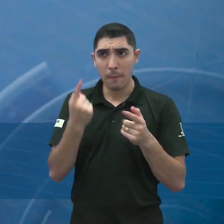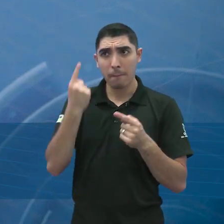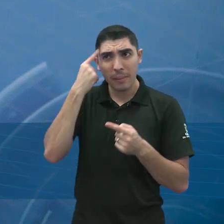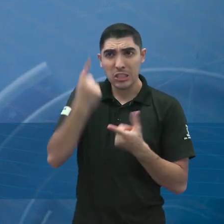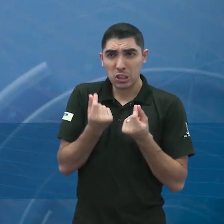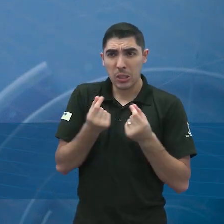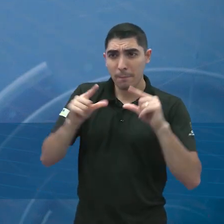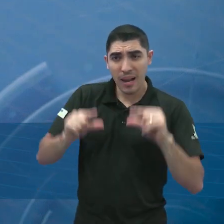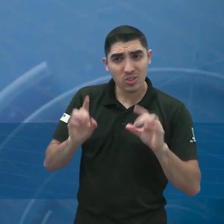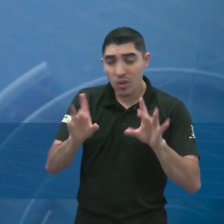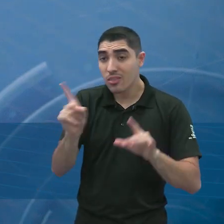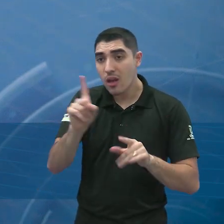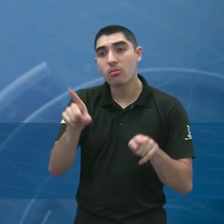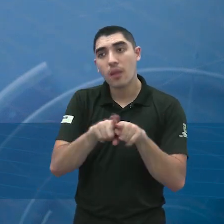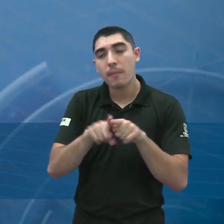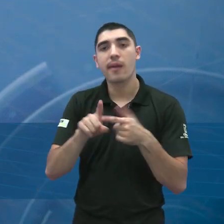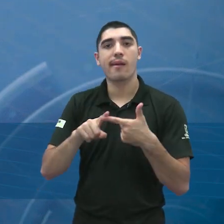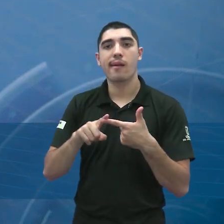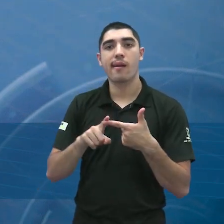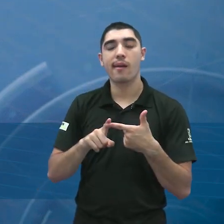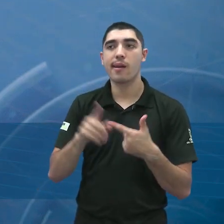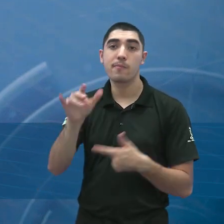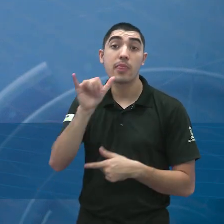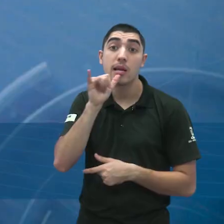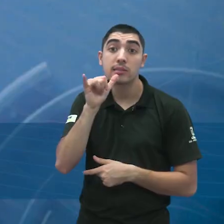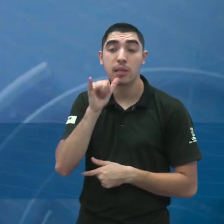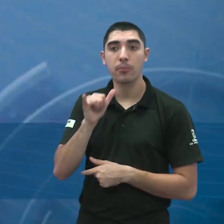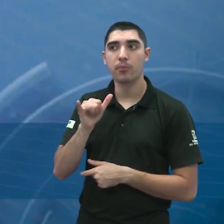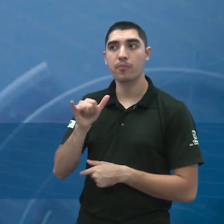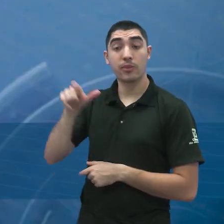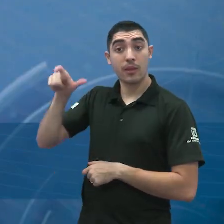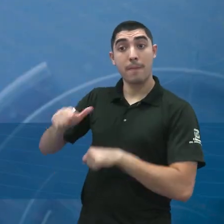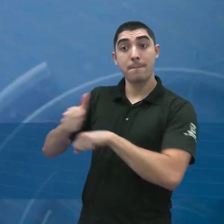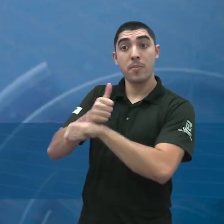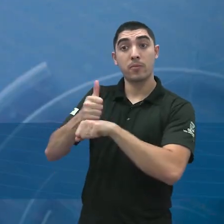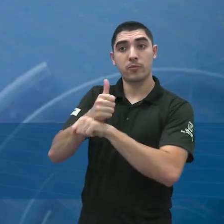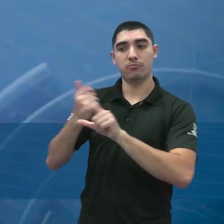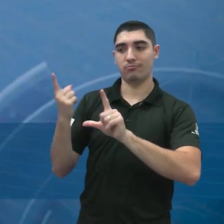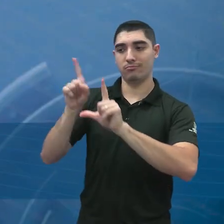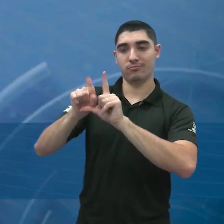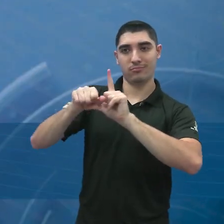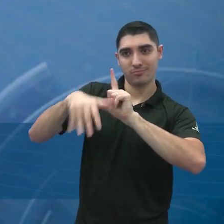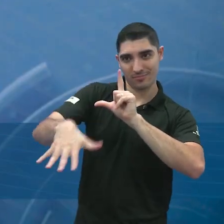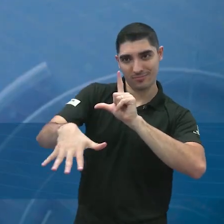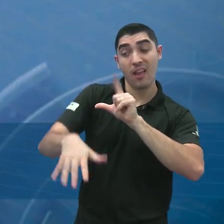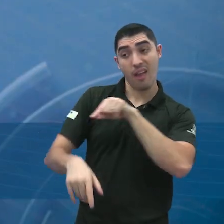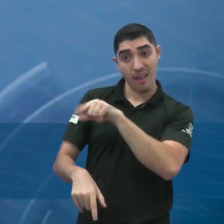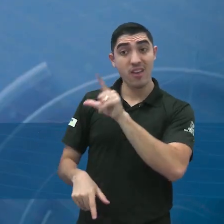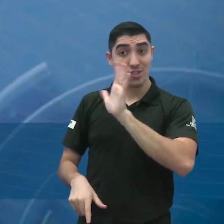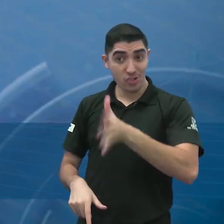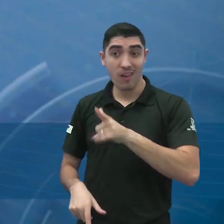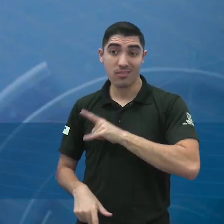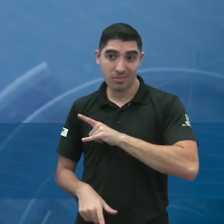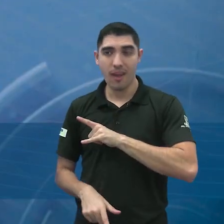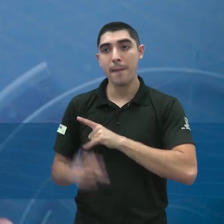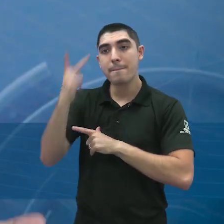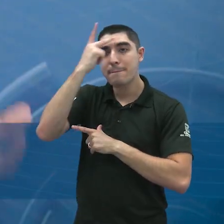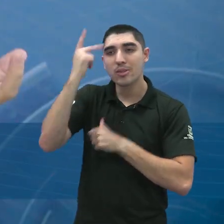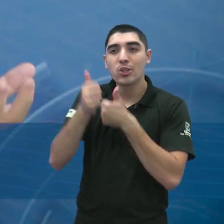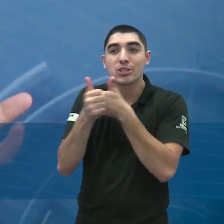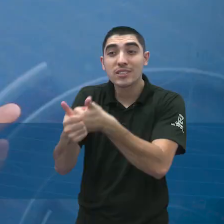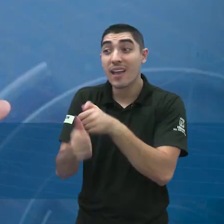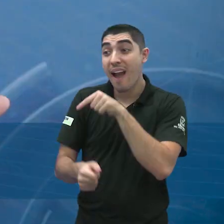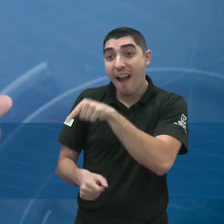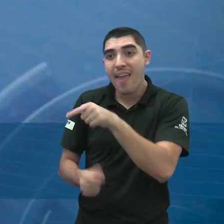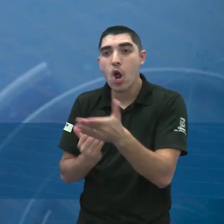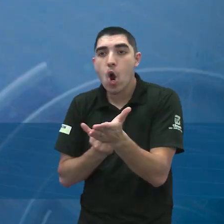por Quem está fazendo super bem isso, por exemplo, Rafa, são as influencers. Ela já tem aquele público já e eles estão